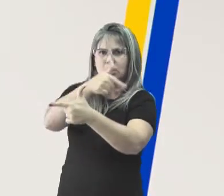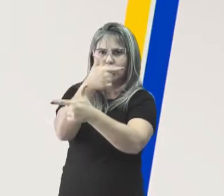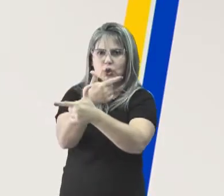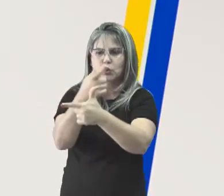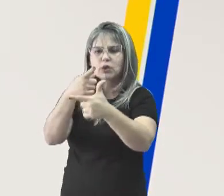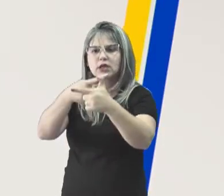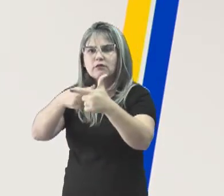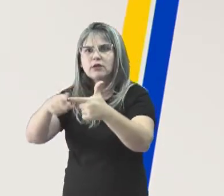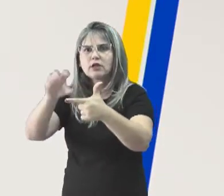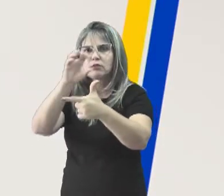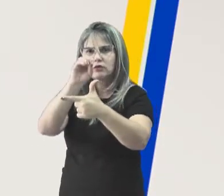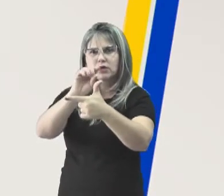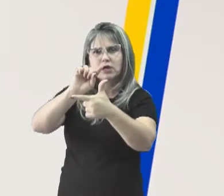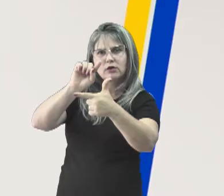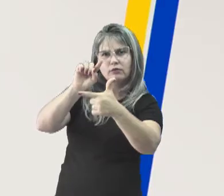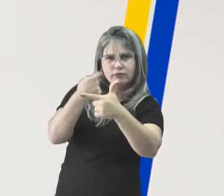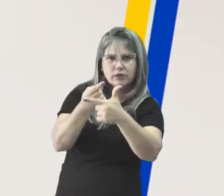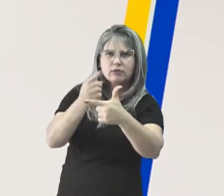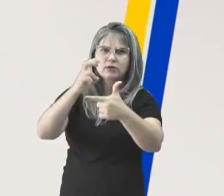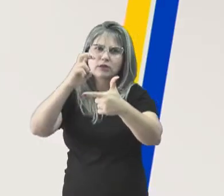vamos dividir por